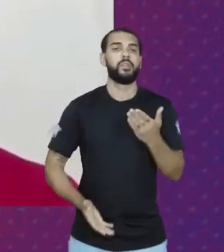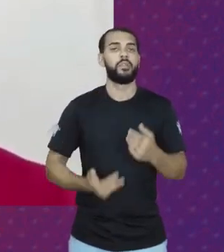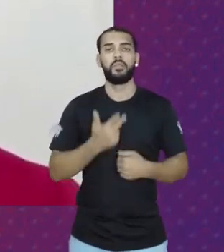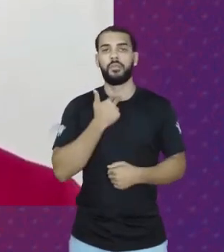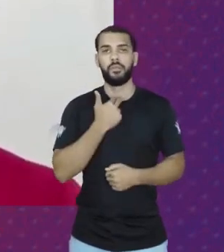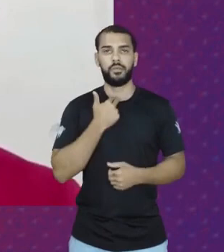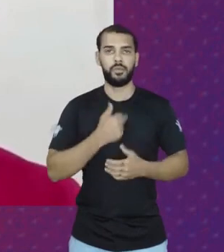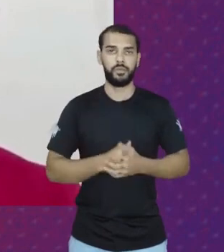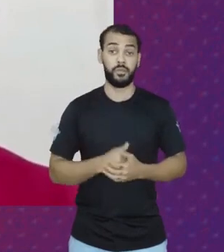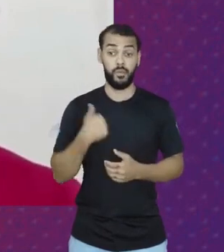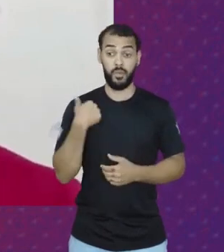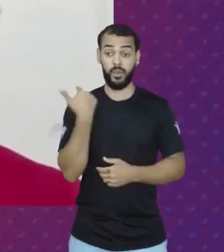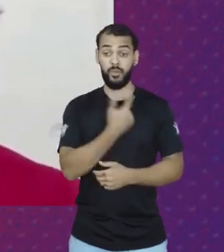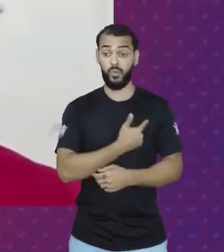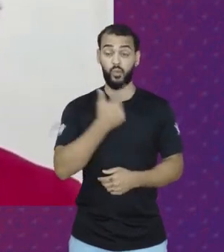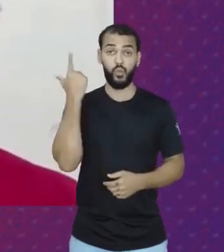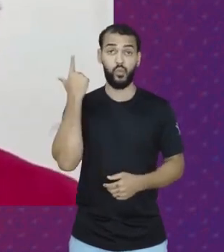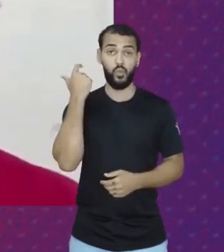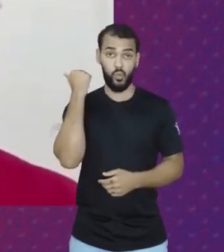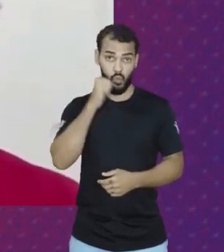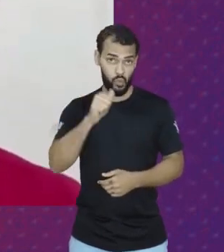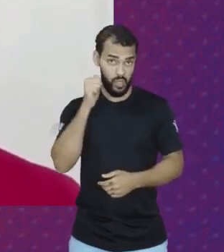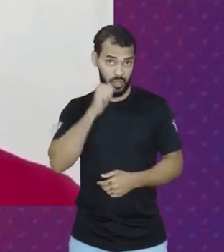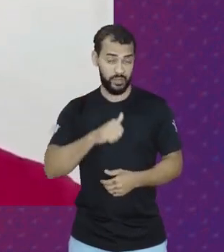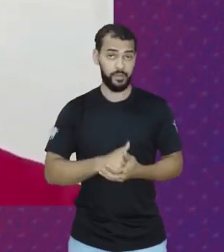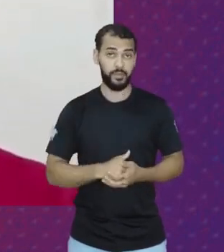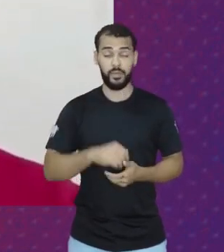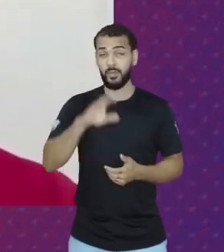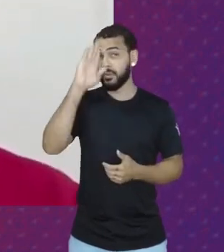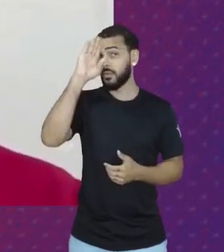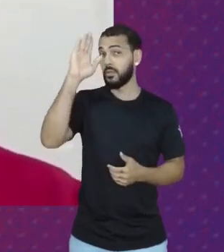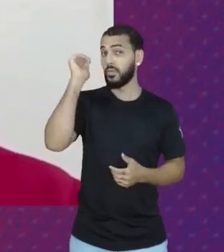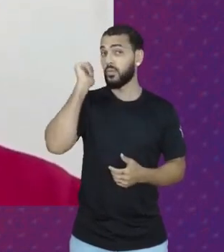e mulheres educadoras, o partido ser